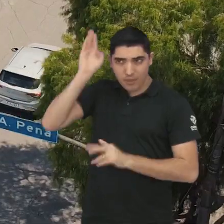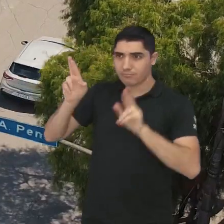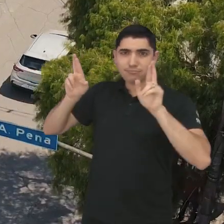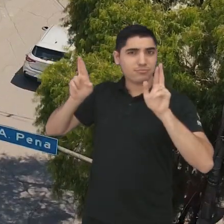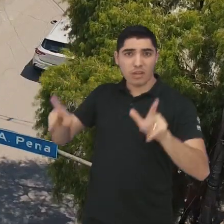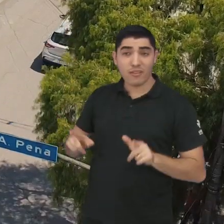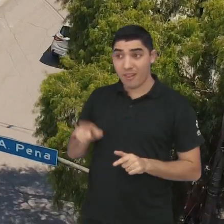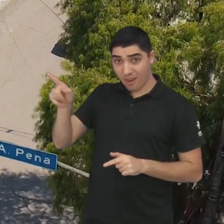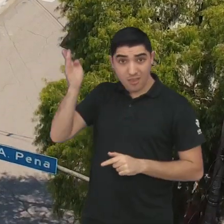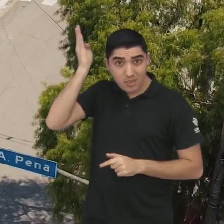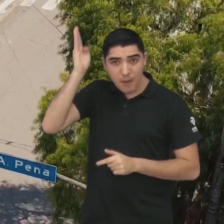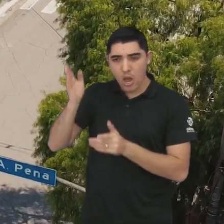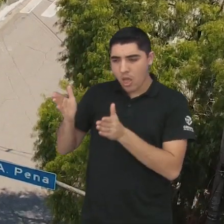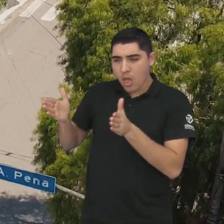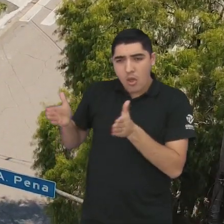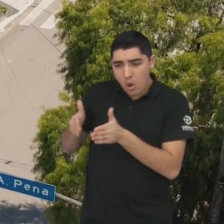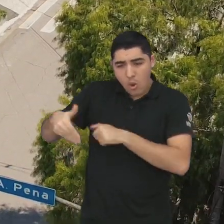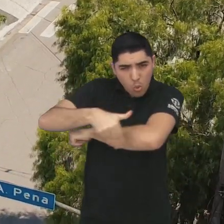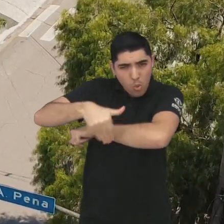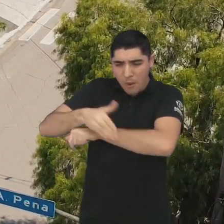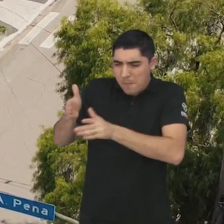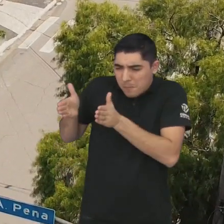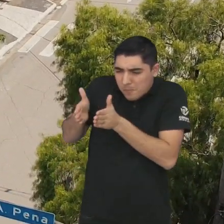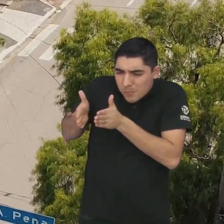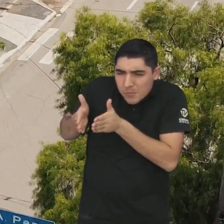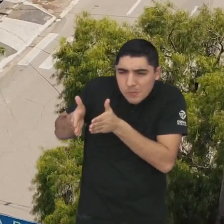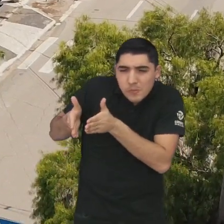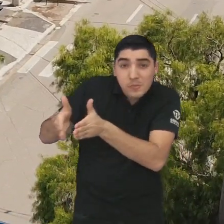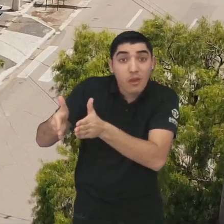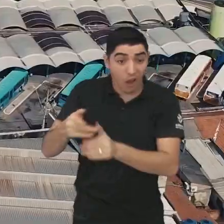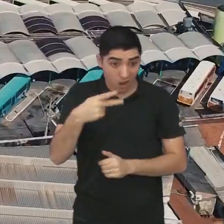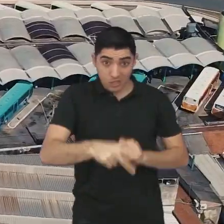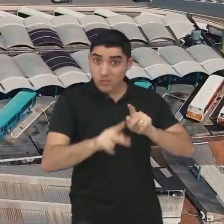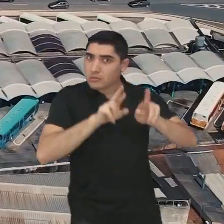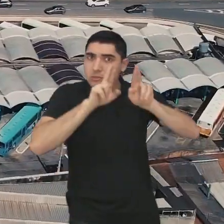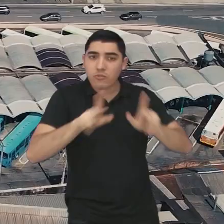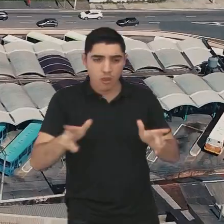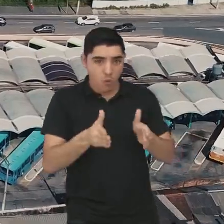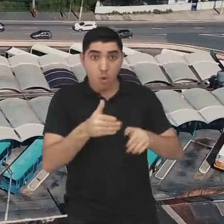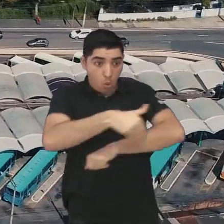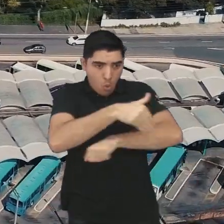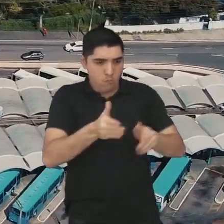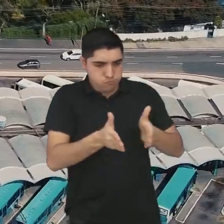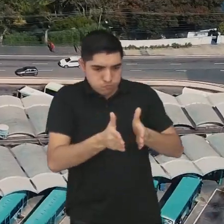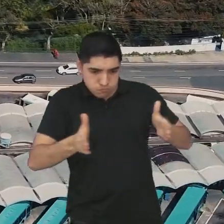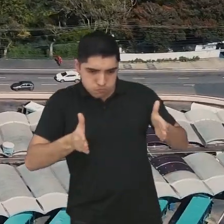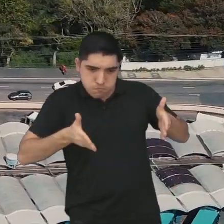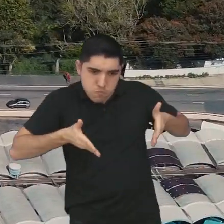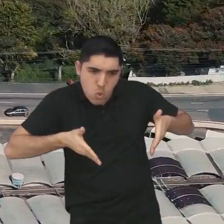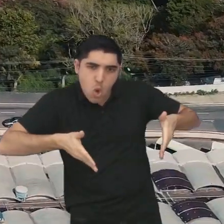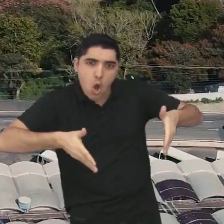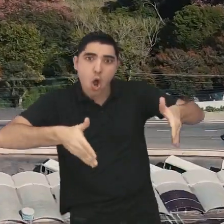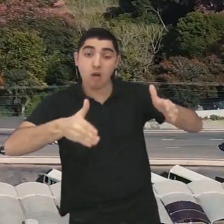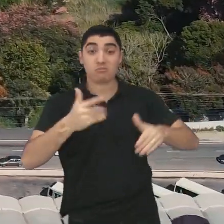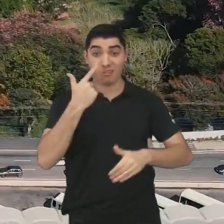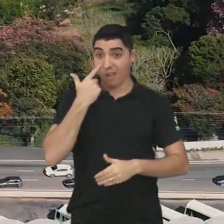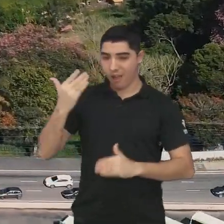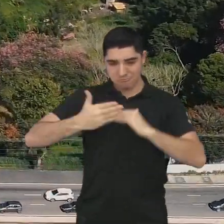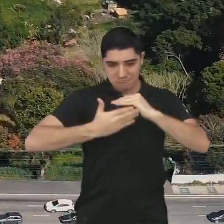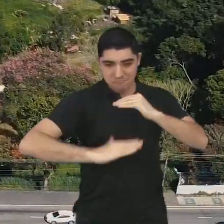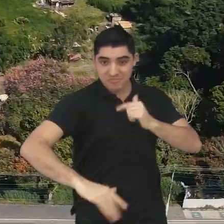para a natureza, o arejamento da cidade. Nosso centro é um centro da fase sanatorial. Se a gente passeia pelas